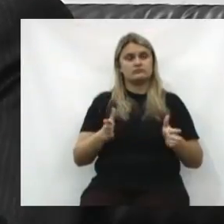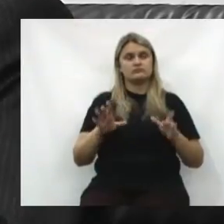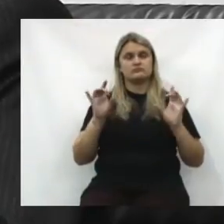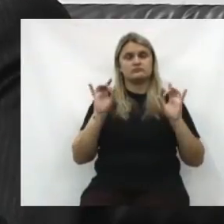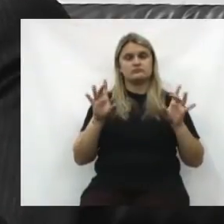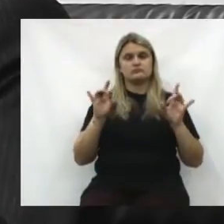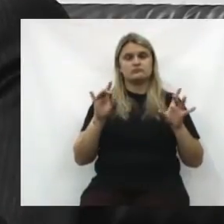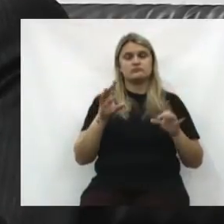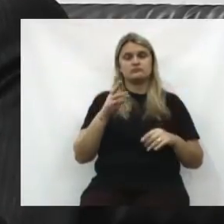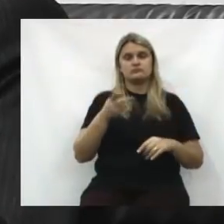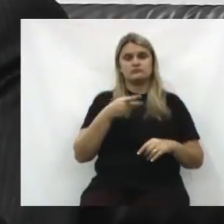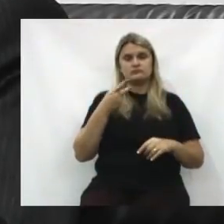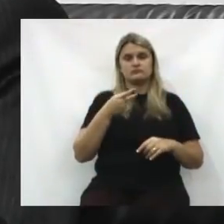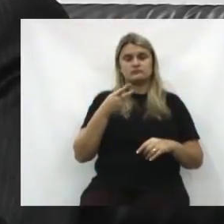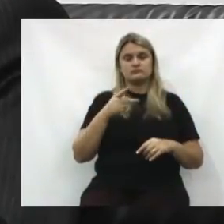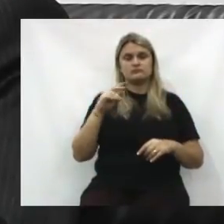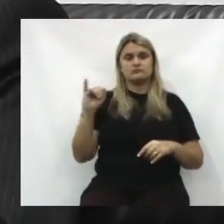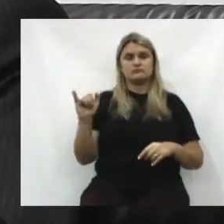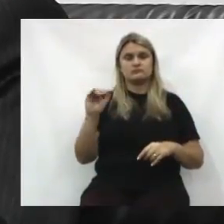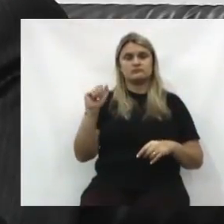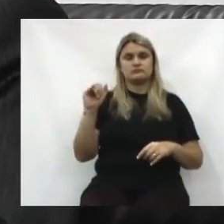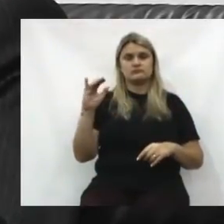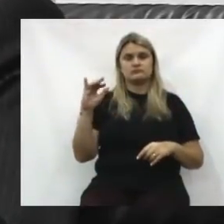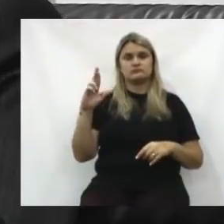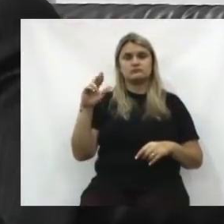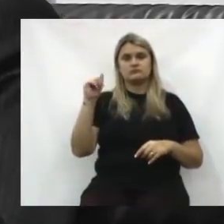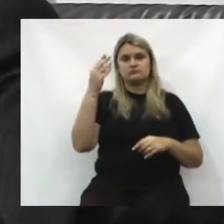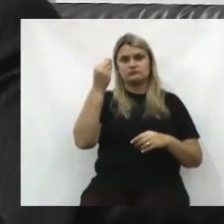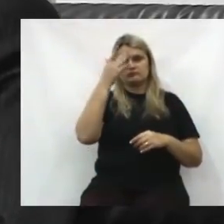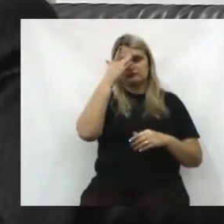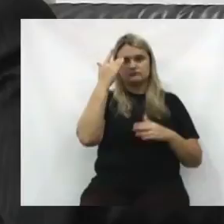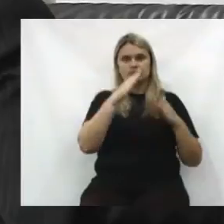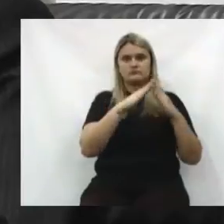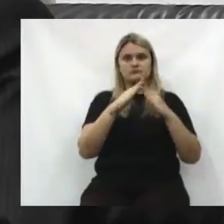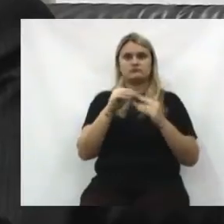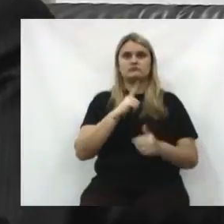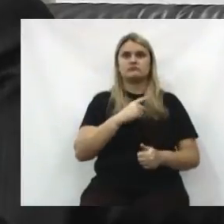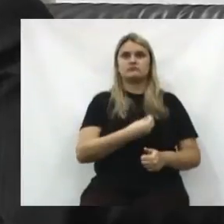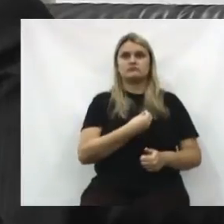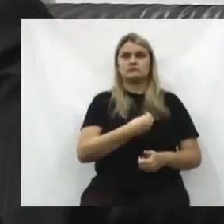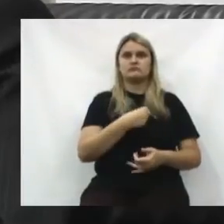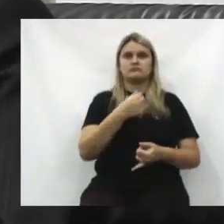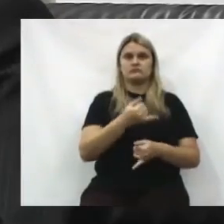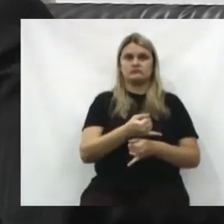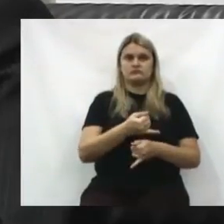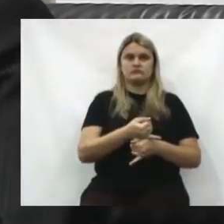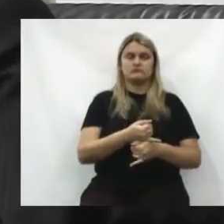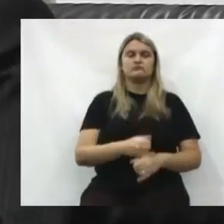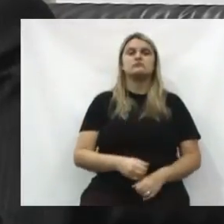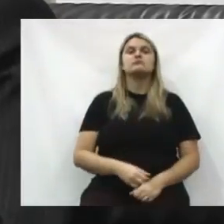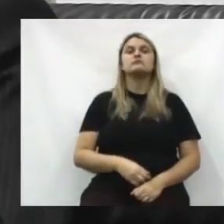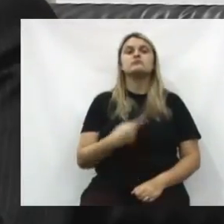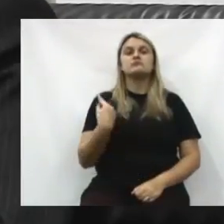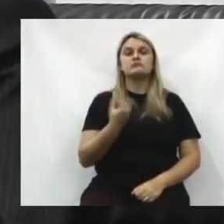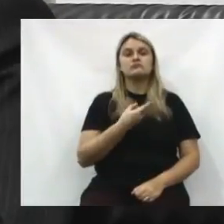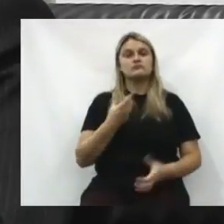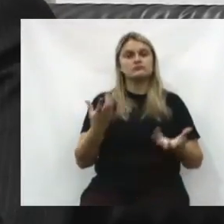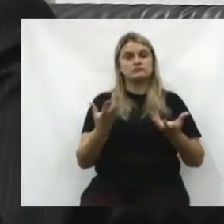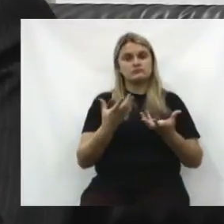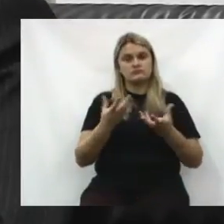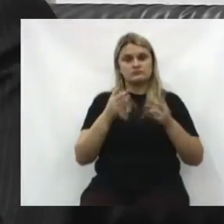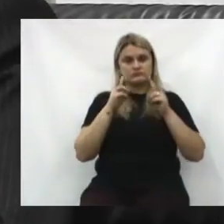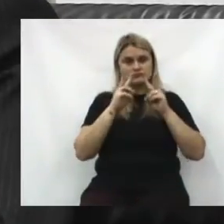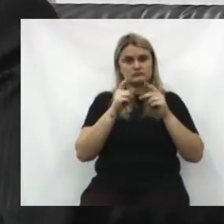hoje, especialmente, estamos falando do Jacira Nibeli, o qual vários moradores estão presentes, diretoria,